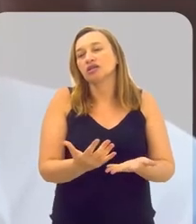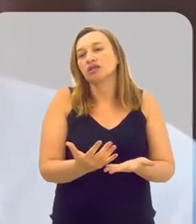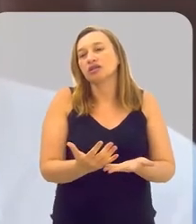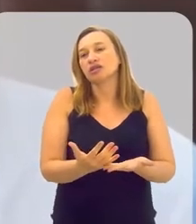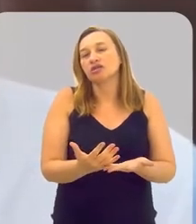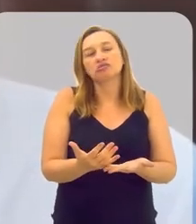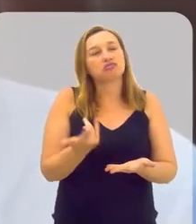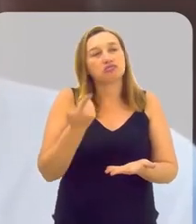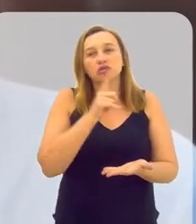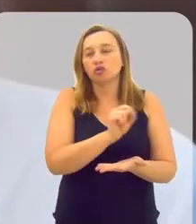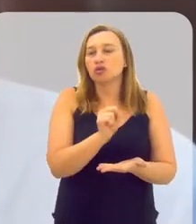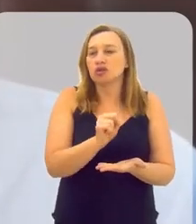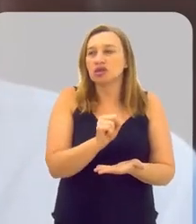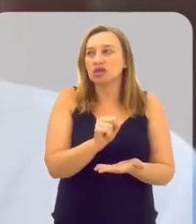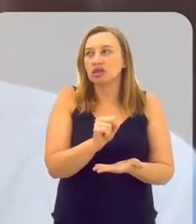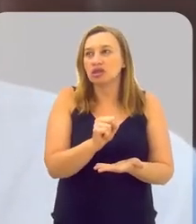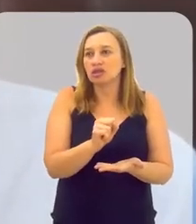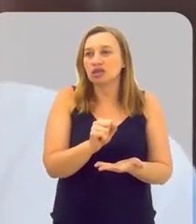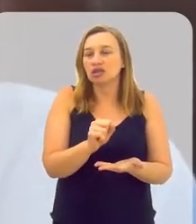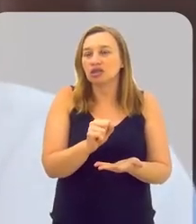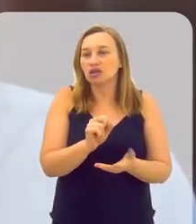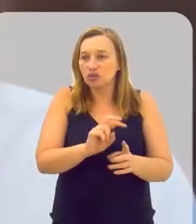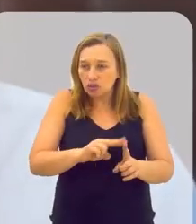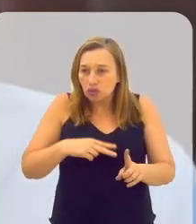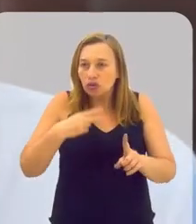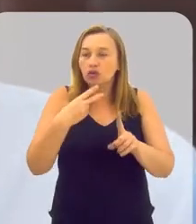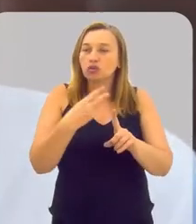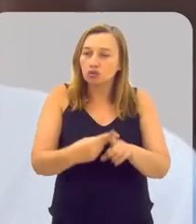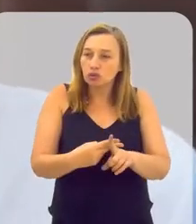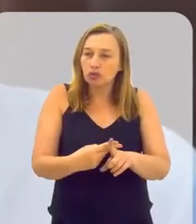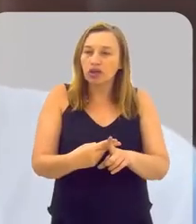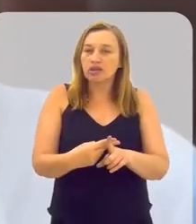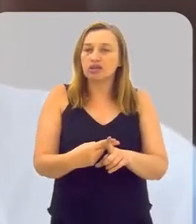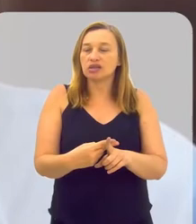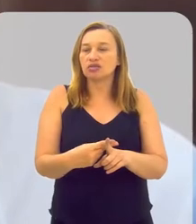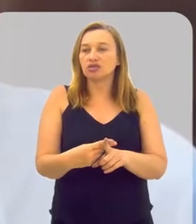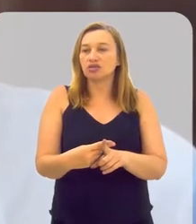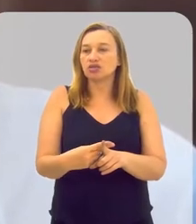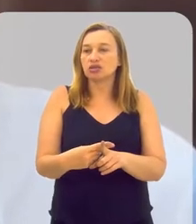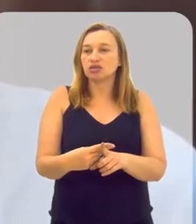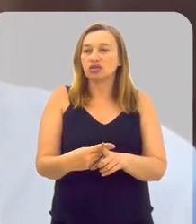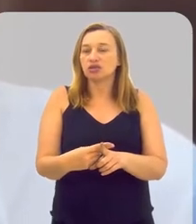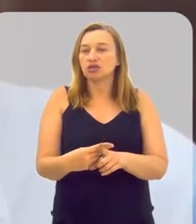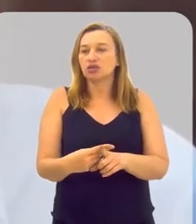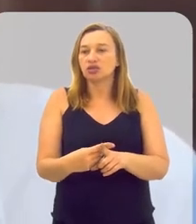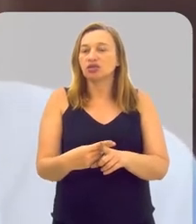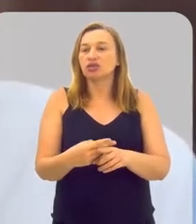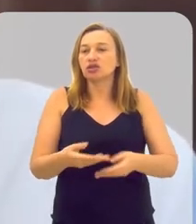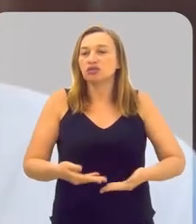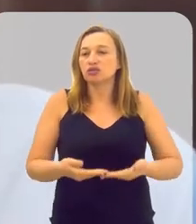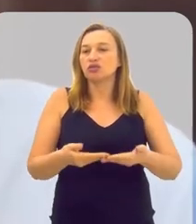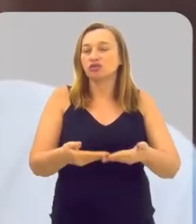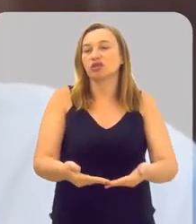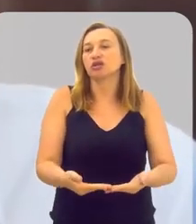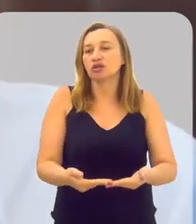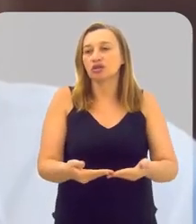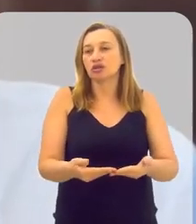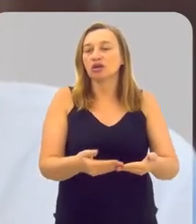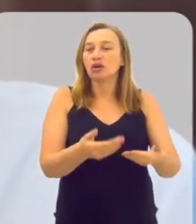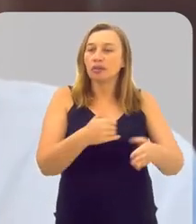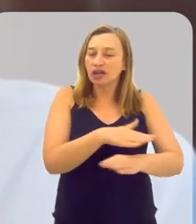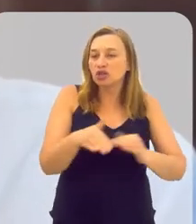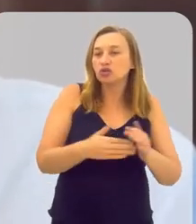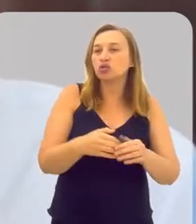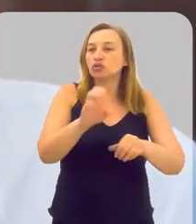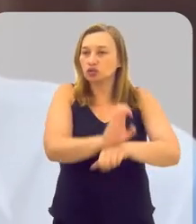conseguiria disponibilizar, né, ter uma multiplicidade de fornecedores, uma competição de modo igual, né, para